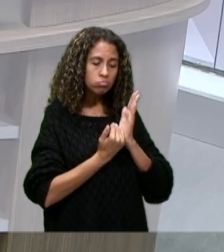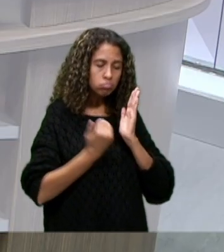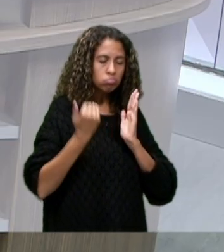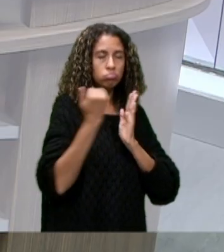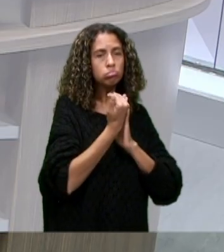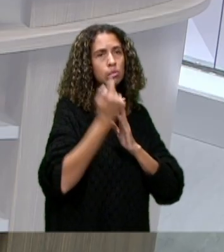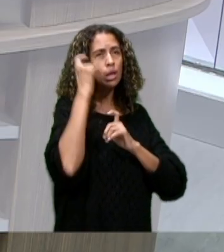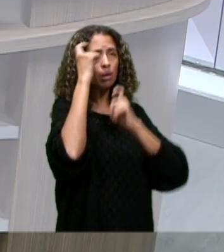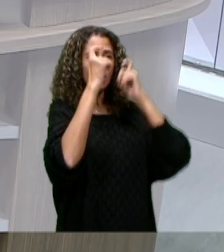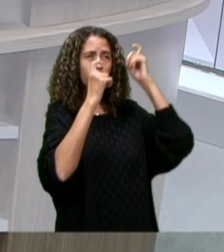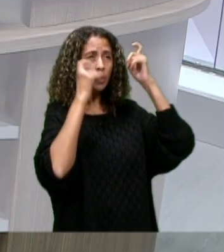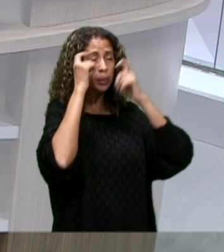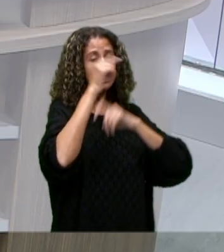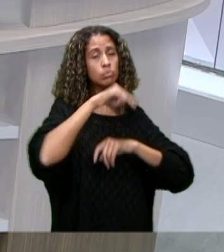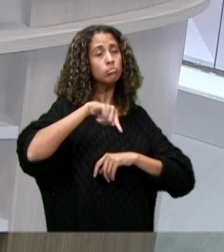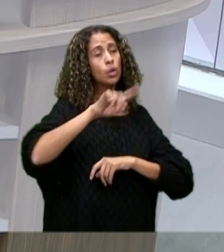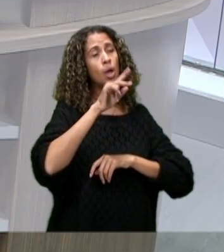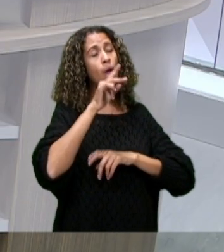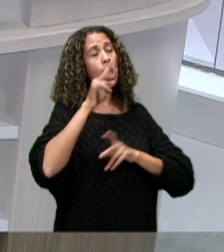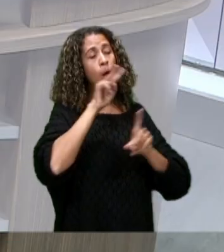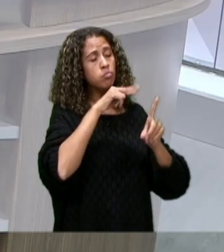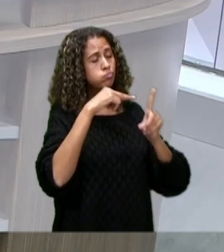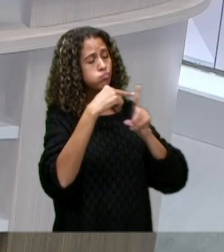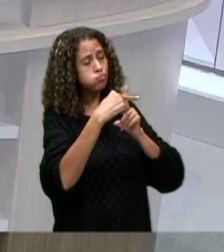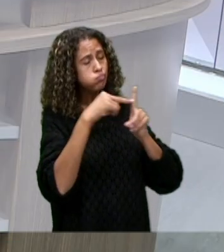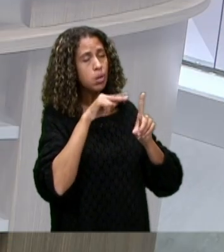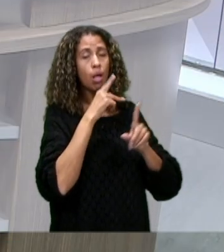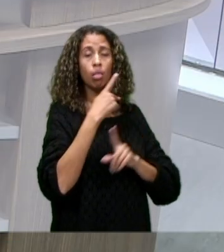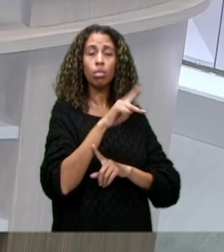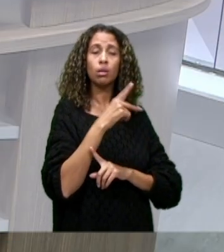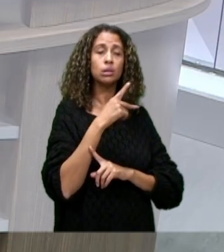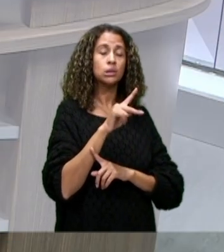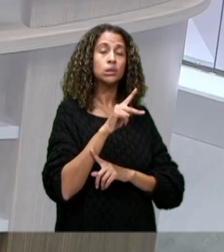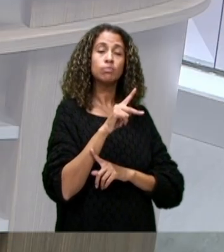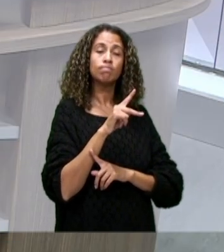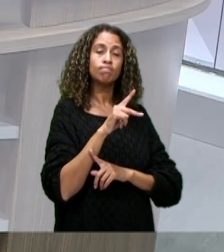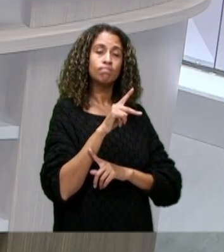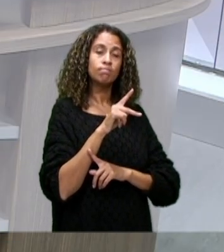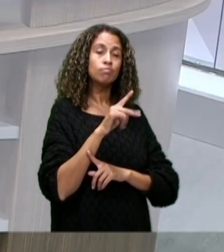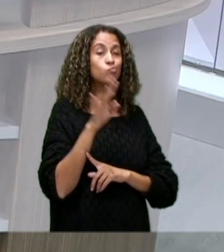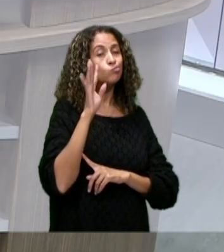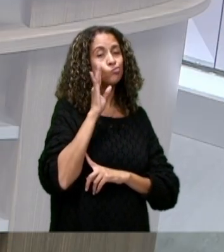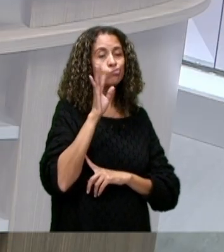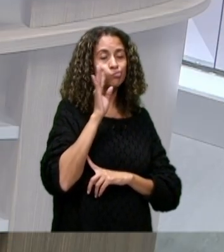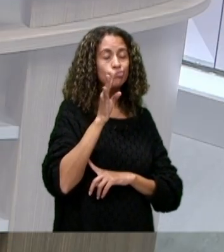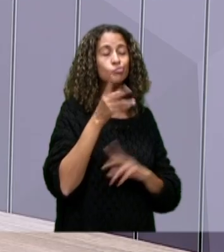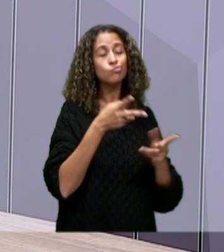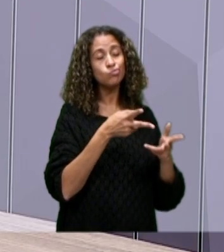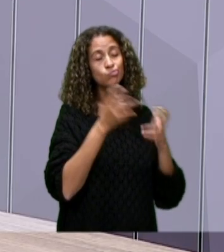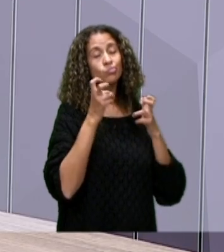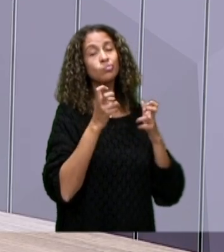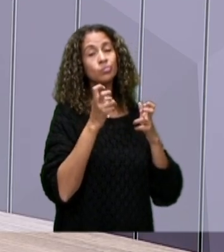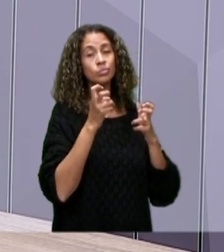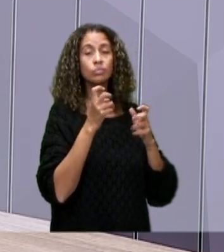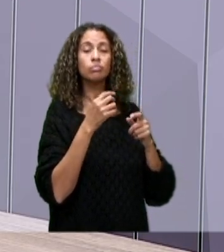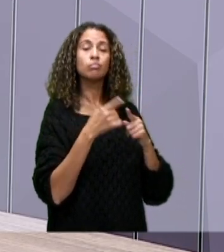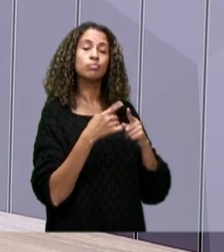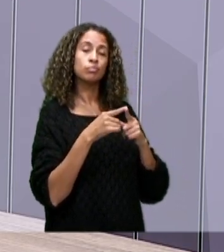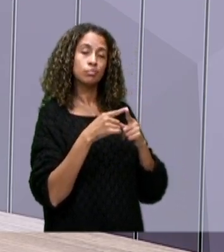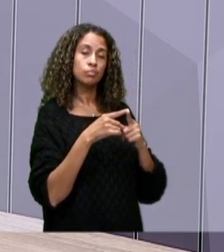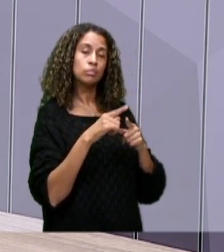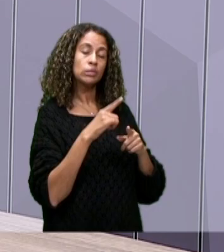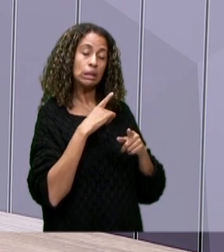preocupação que eles têm, na visão de mundo que eles têm. É muito bacana de ver isso. Quer dizer, tem